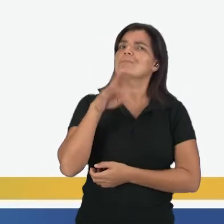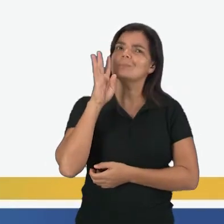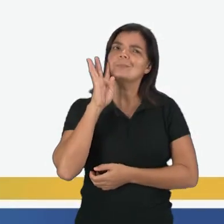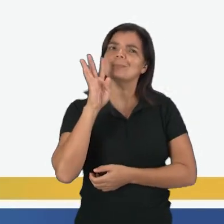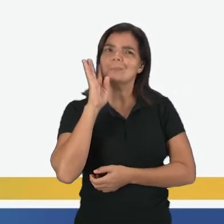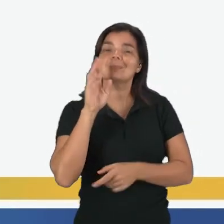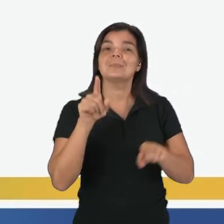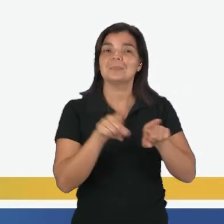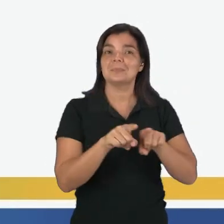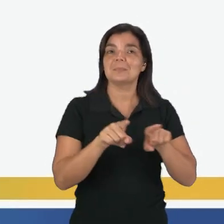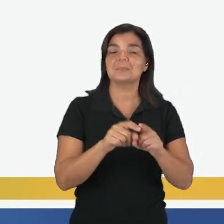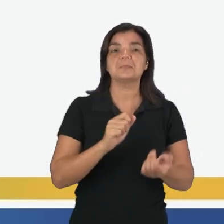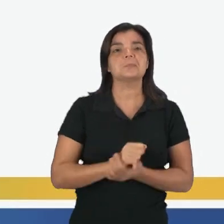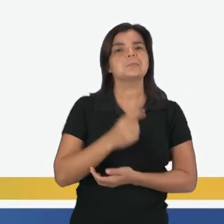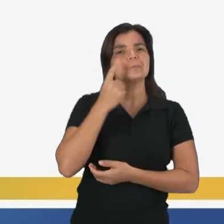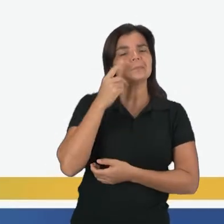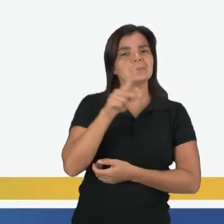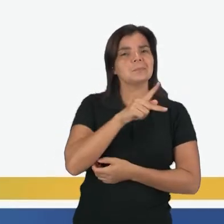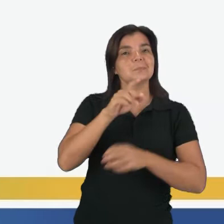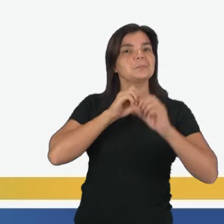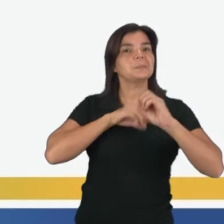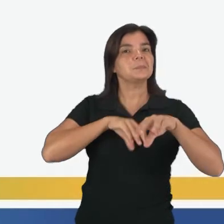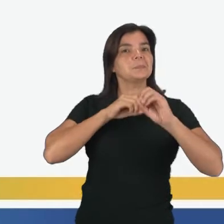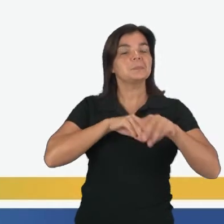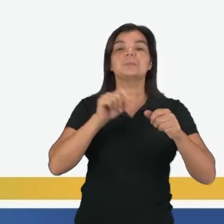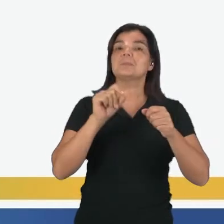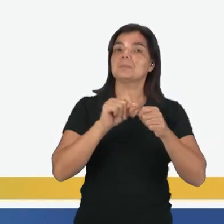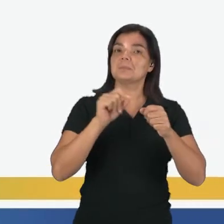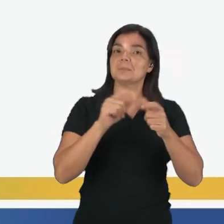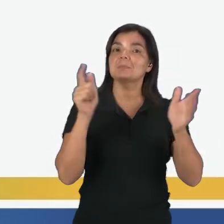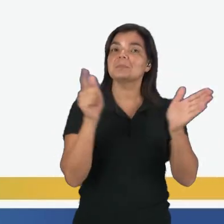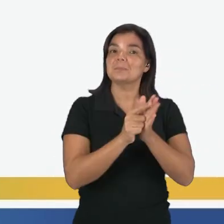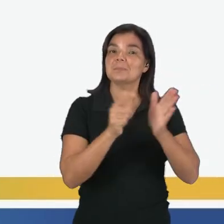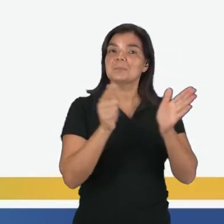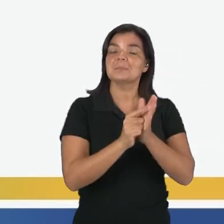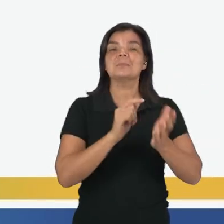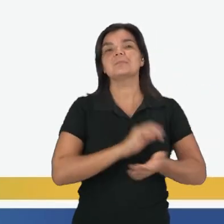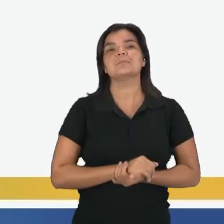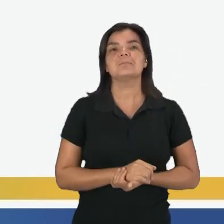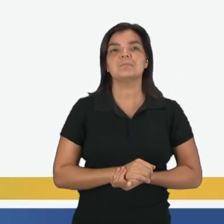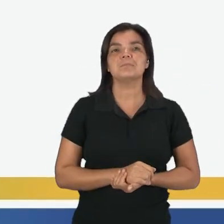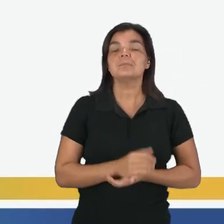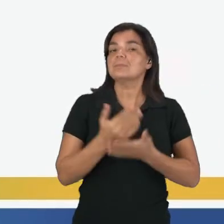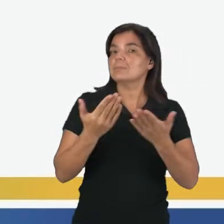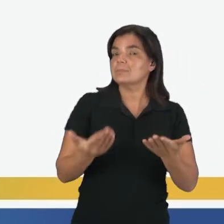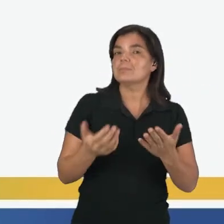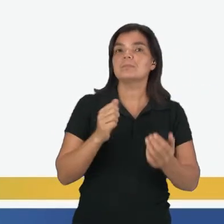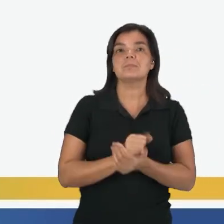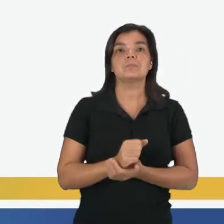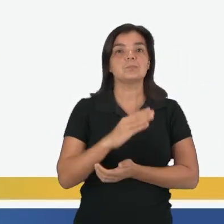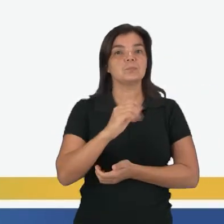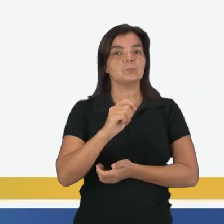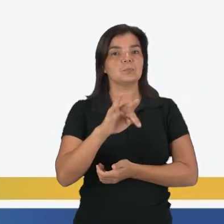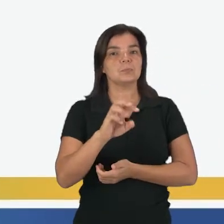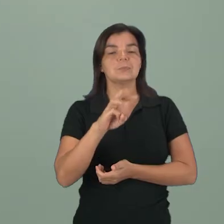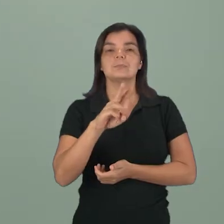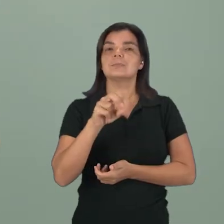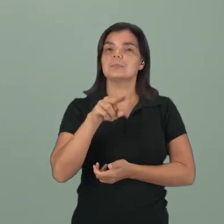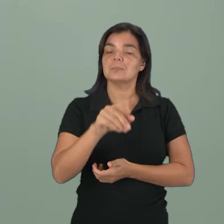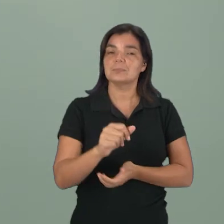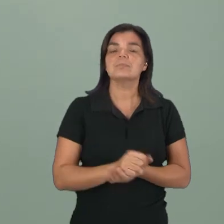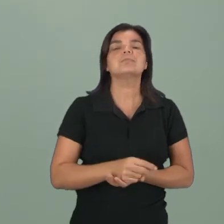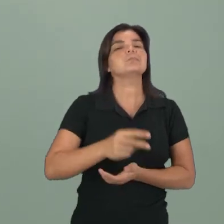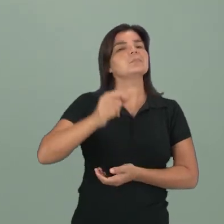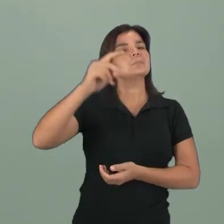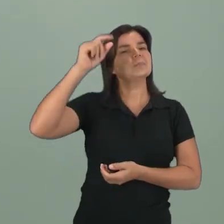interessante, principalmente quando o professor ensina a fazê-lo de papel, né? Então o catavento é uma coisa que há muito